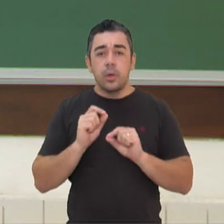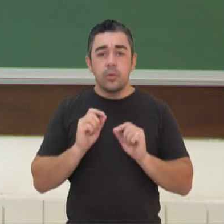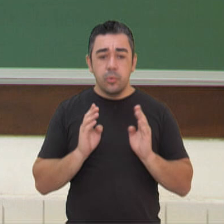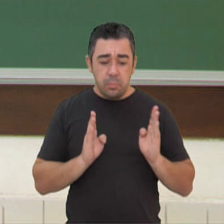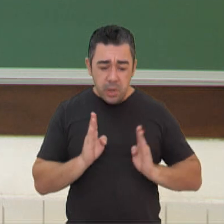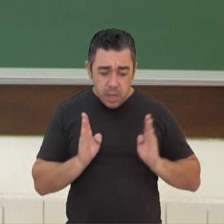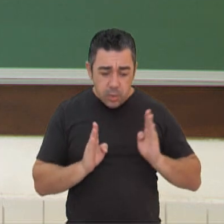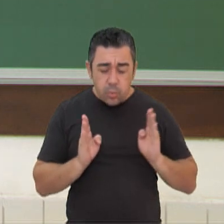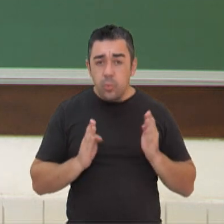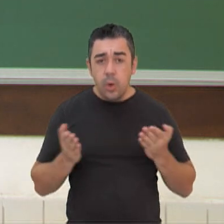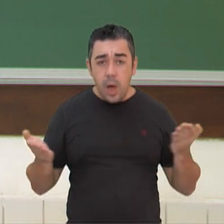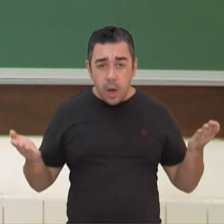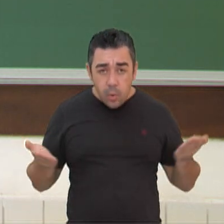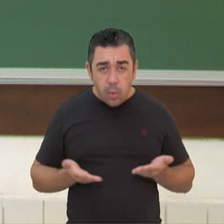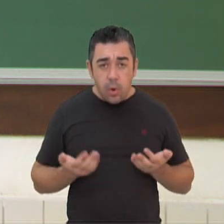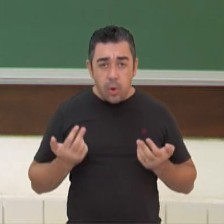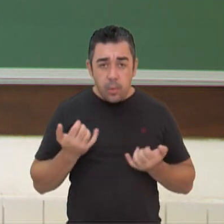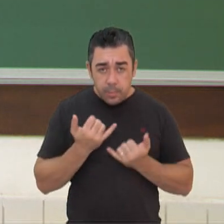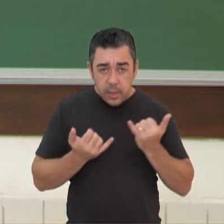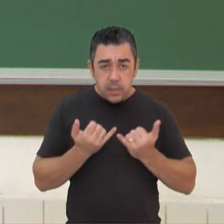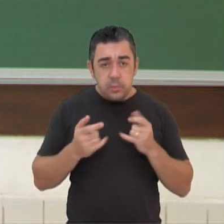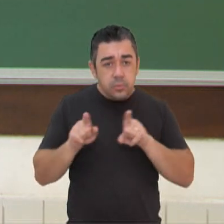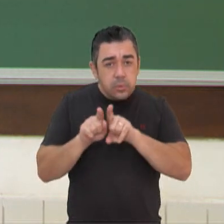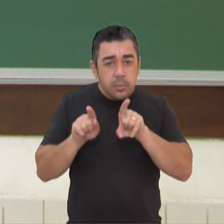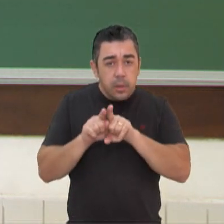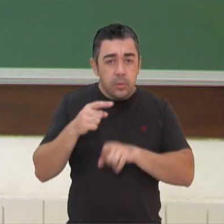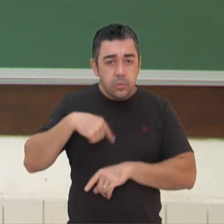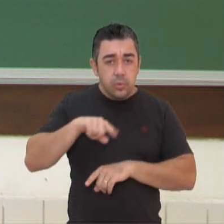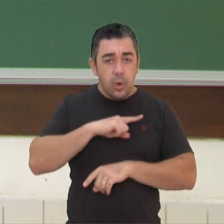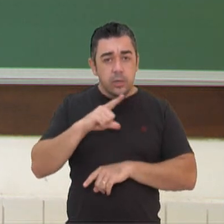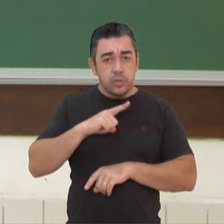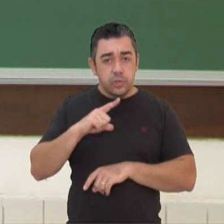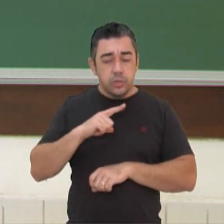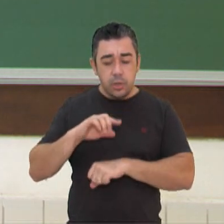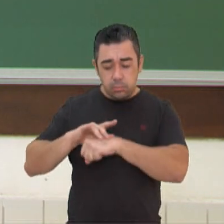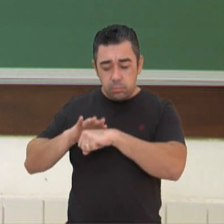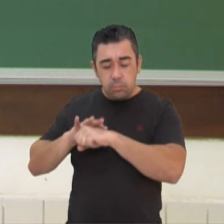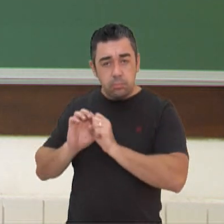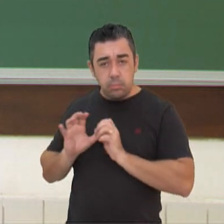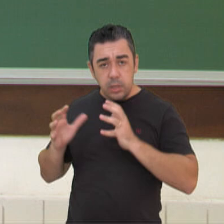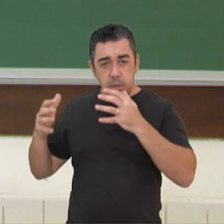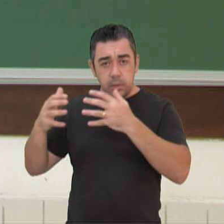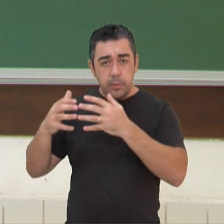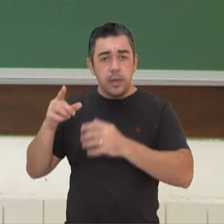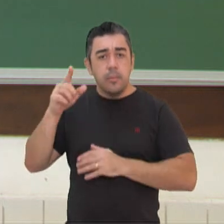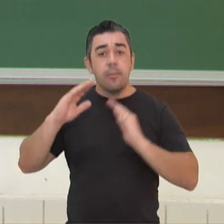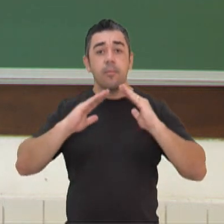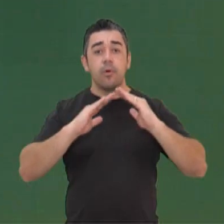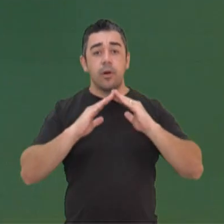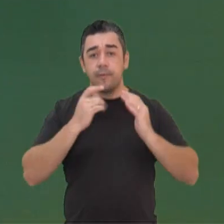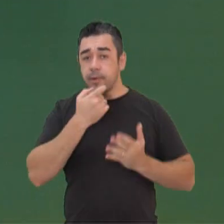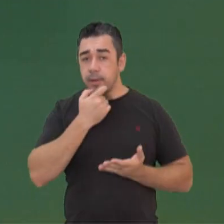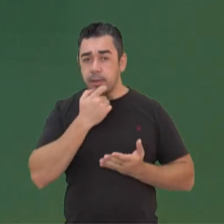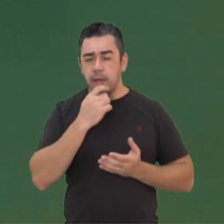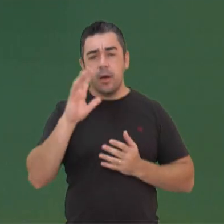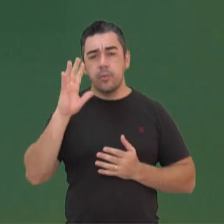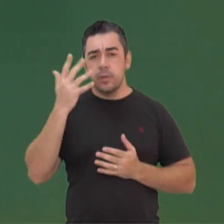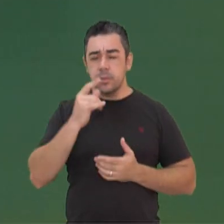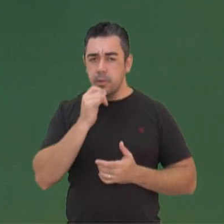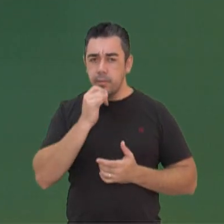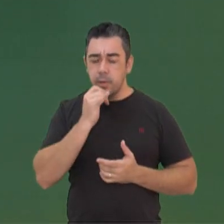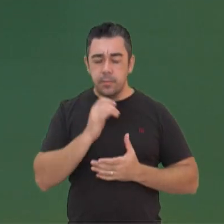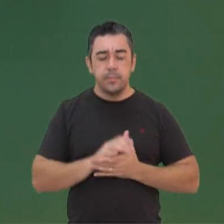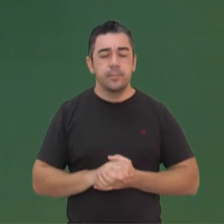parecida com essa época que a gente está passando, numa época de pandemia, lá na Inglaterra, lá onde ele morava. E aí tem uma lenda que diz que ele parou